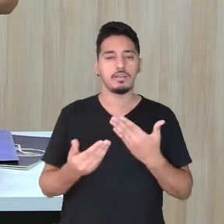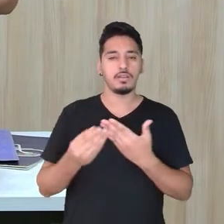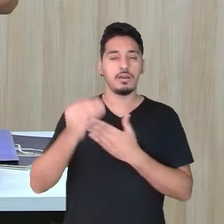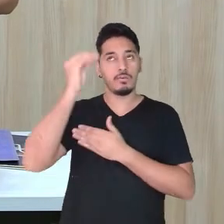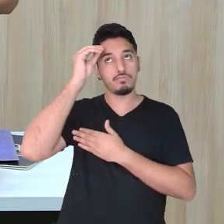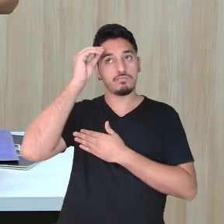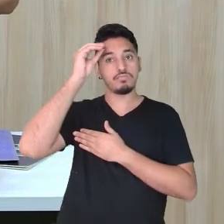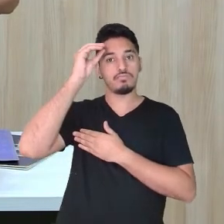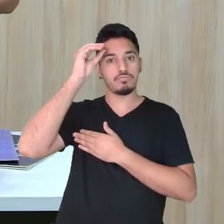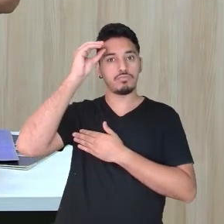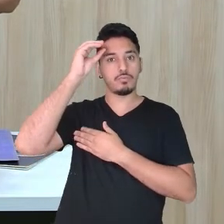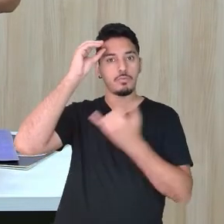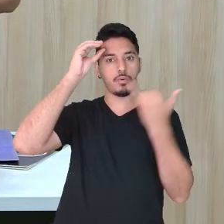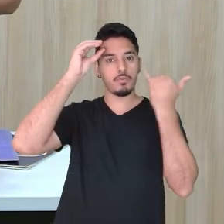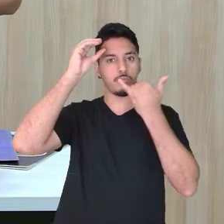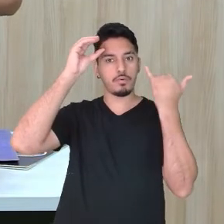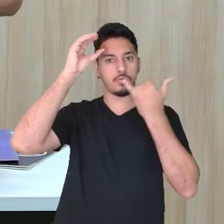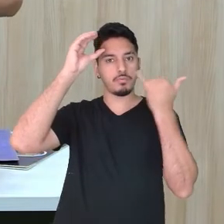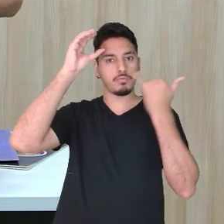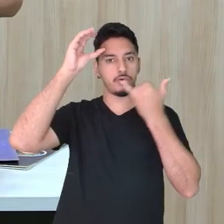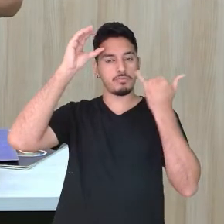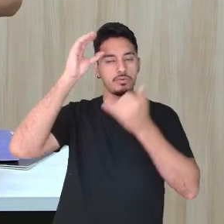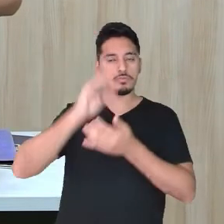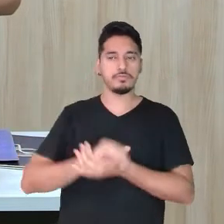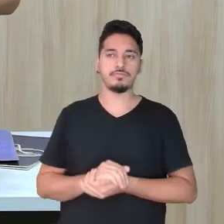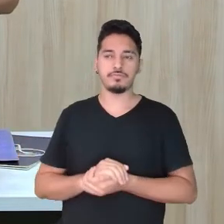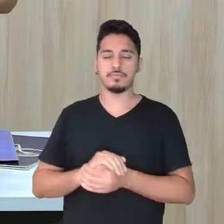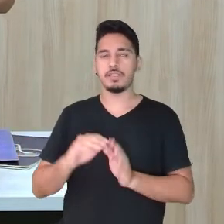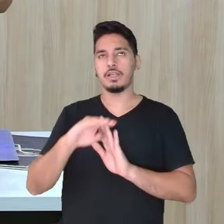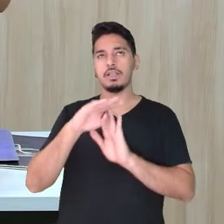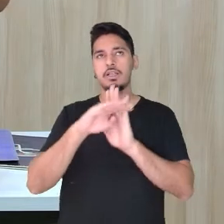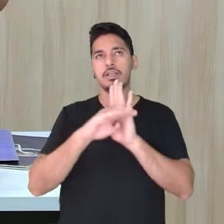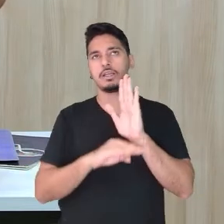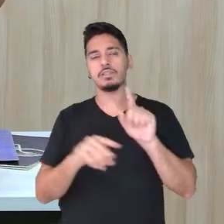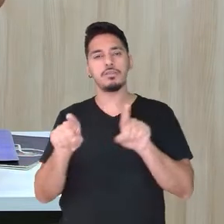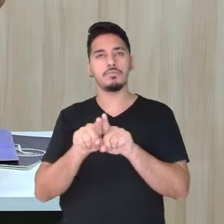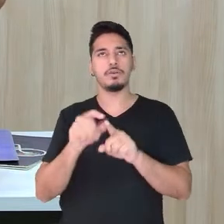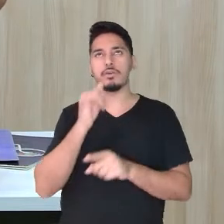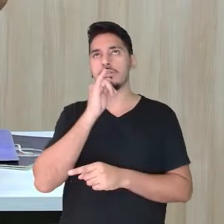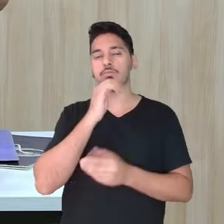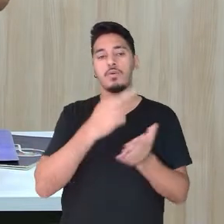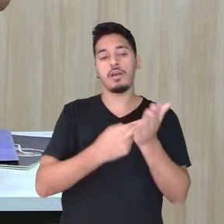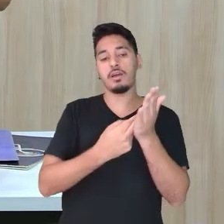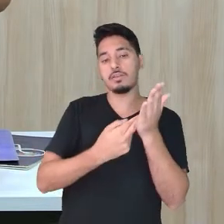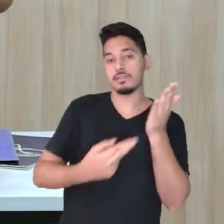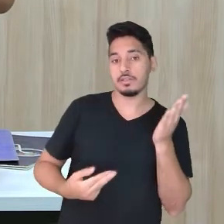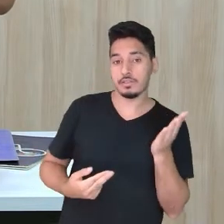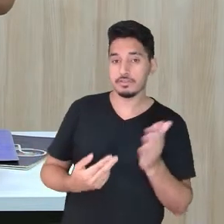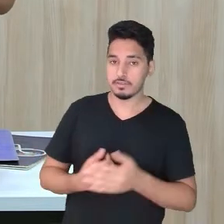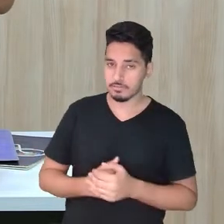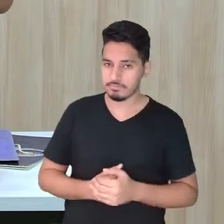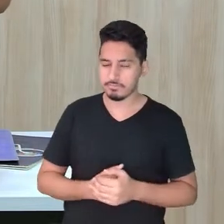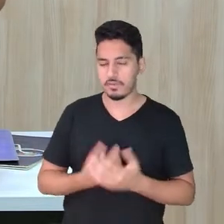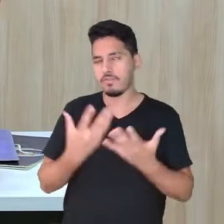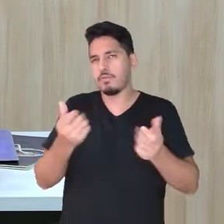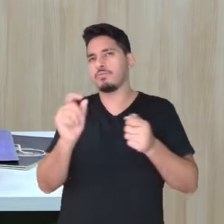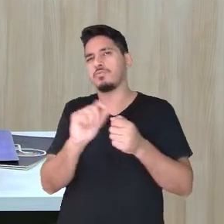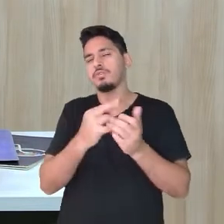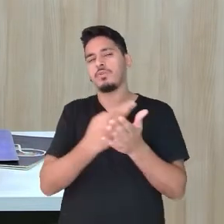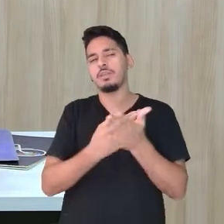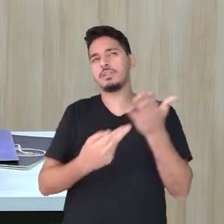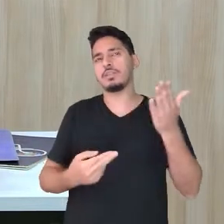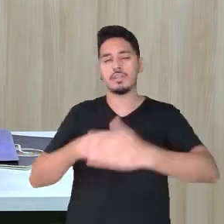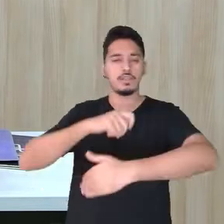guardando essa informação. Lista numa questão de uma receita. Então, vamos fazer uma receita